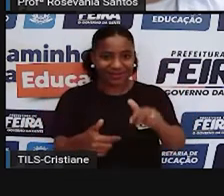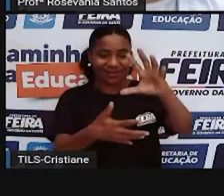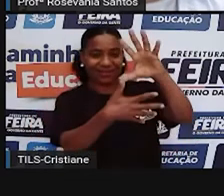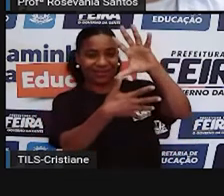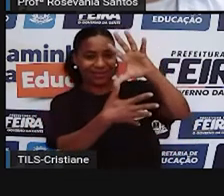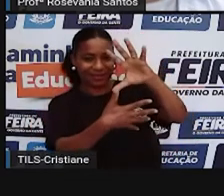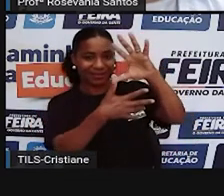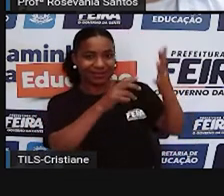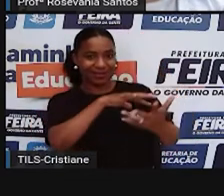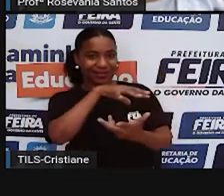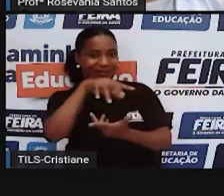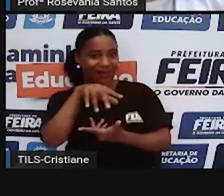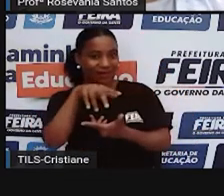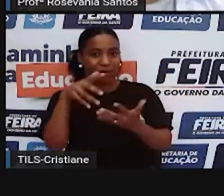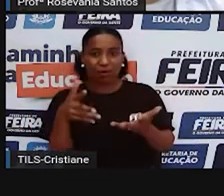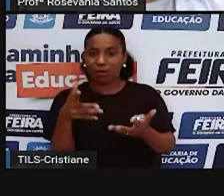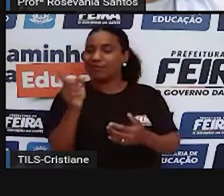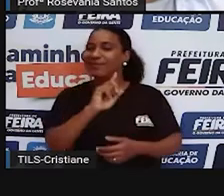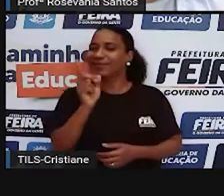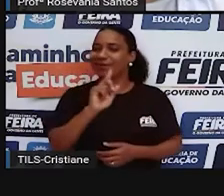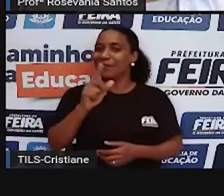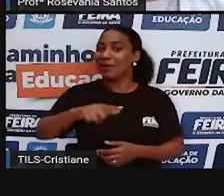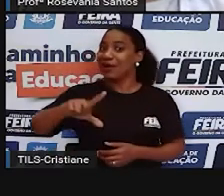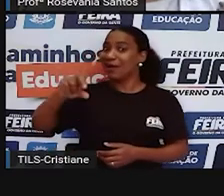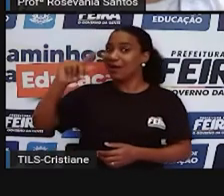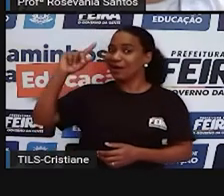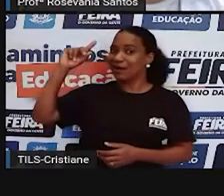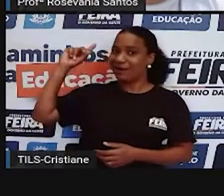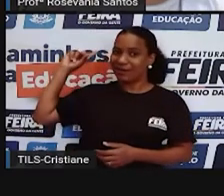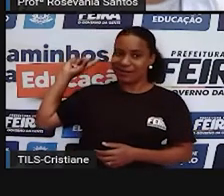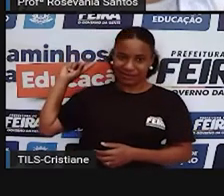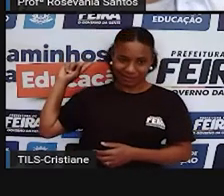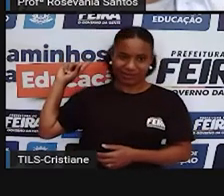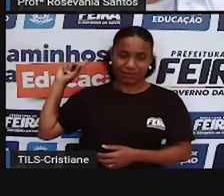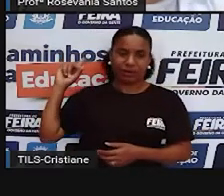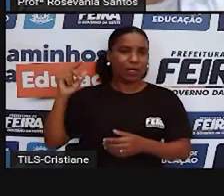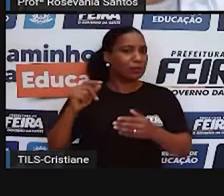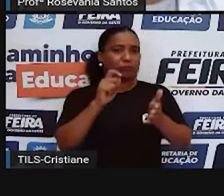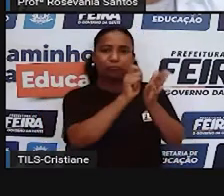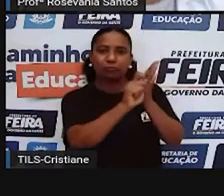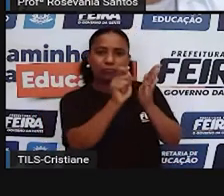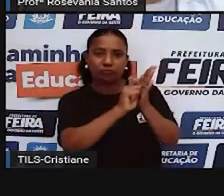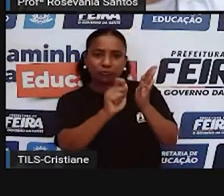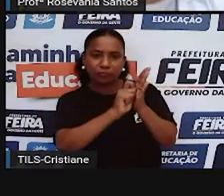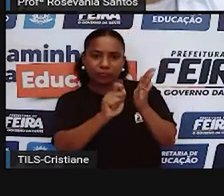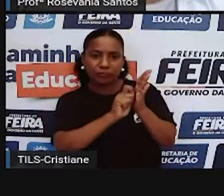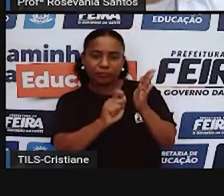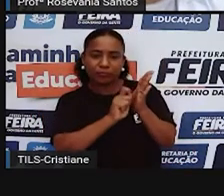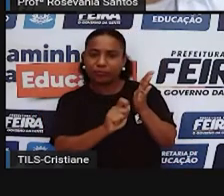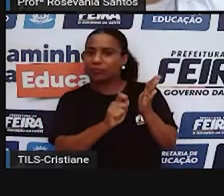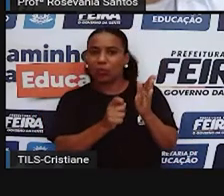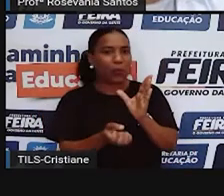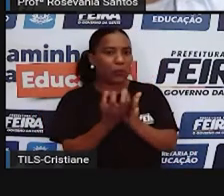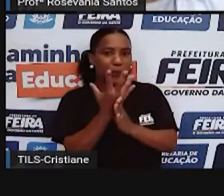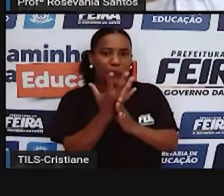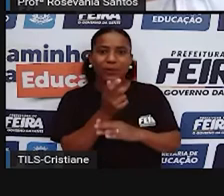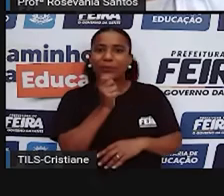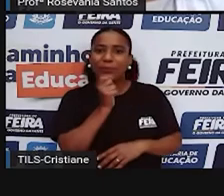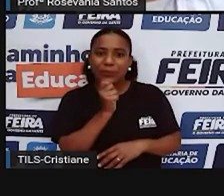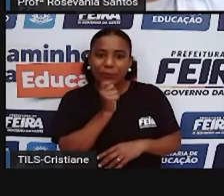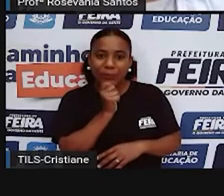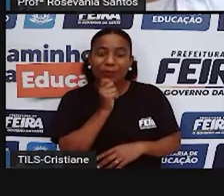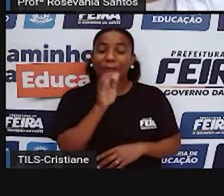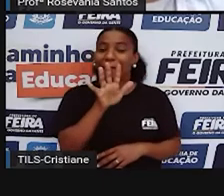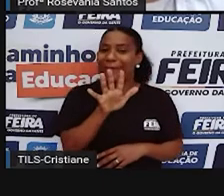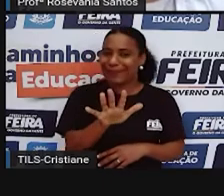antes mesmo da gente saber escrever, a gente já estava fazendo isso. É claro que tem algumas escritas aí,